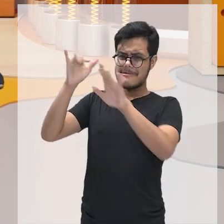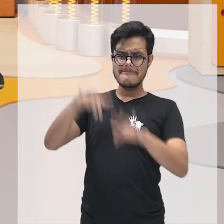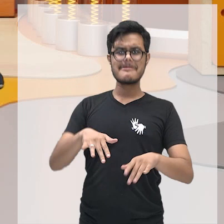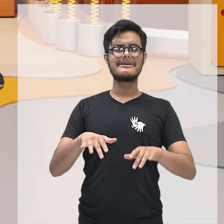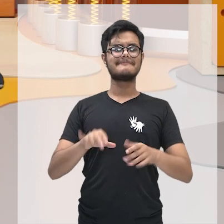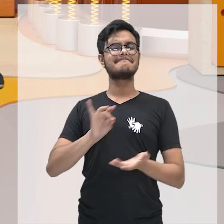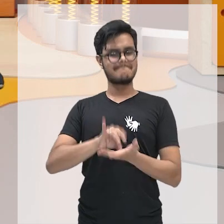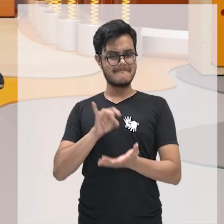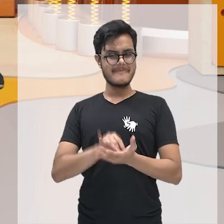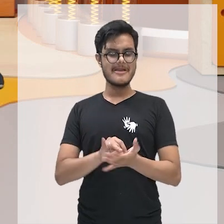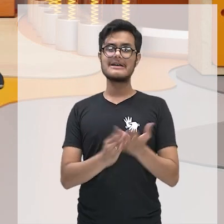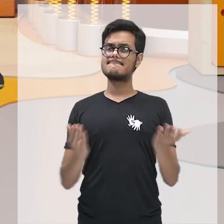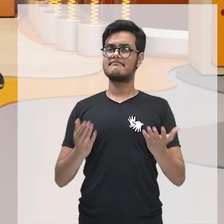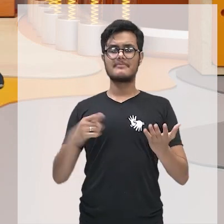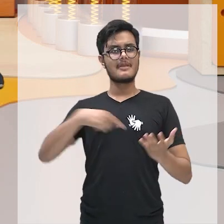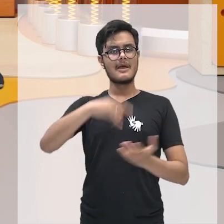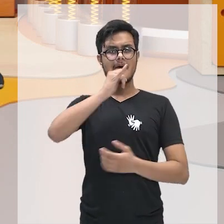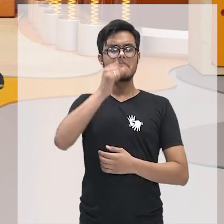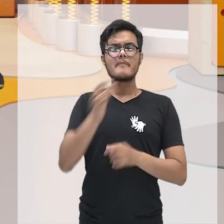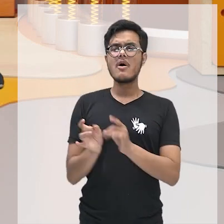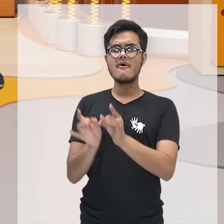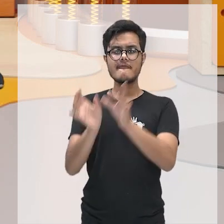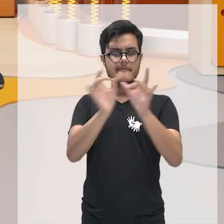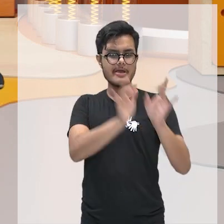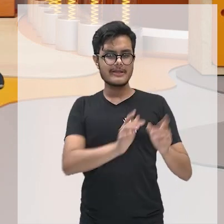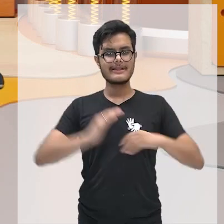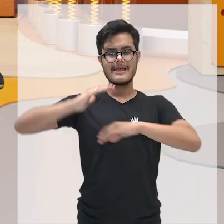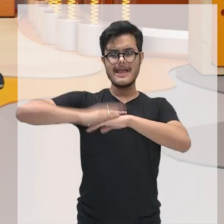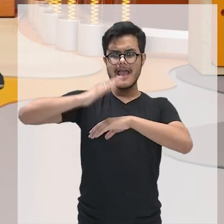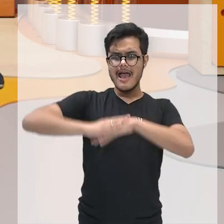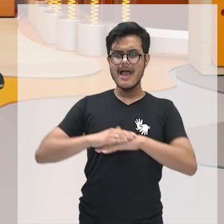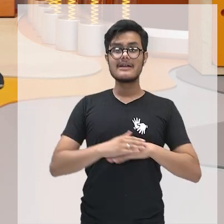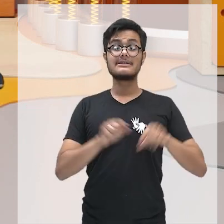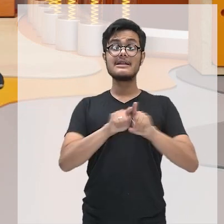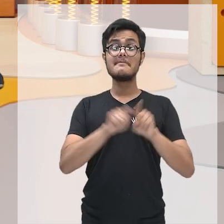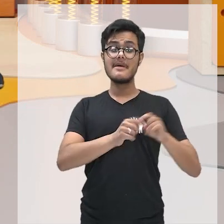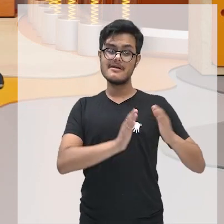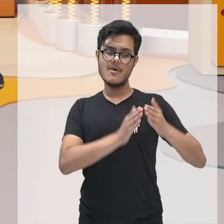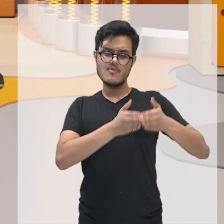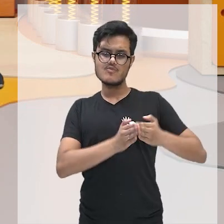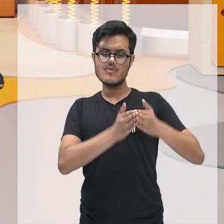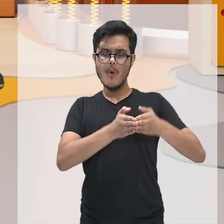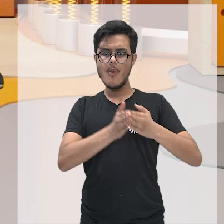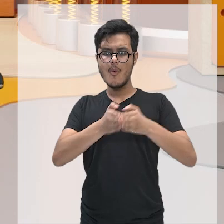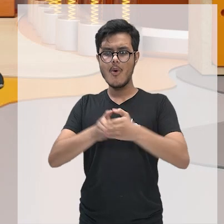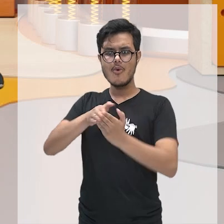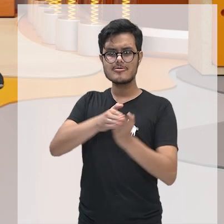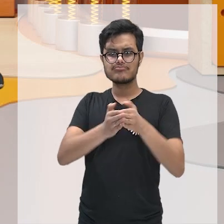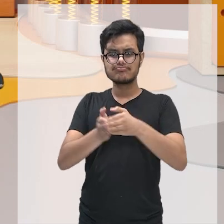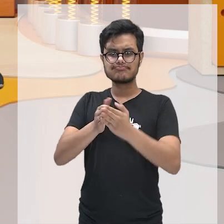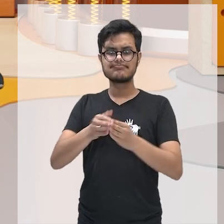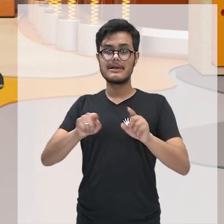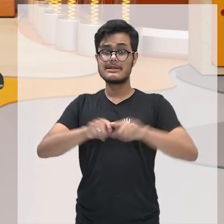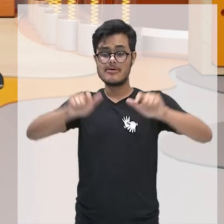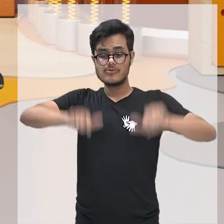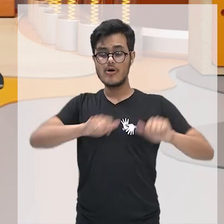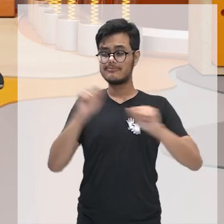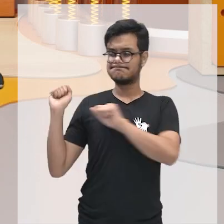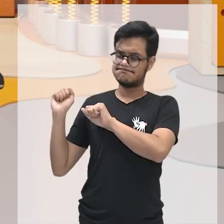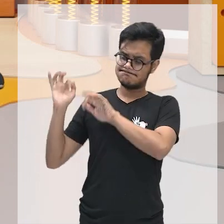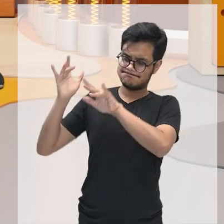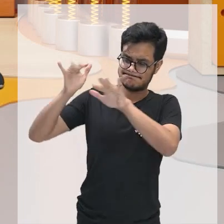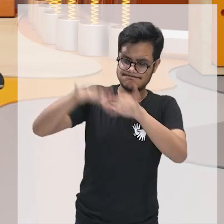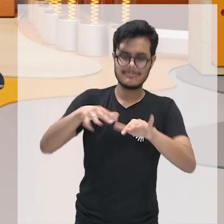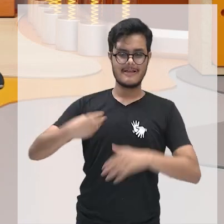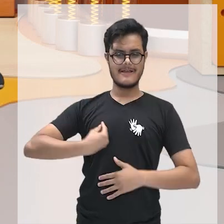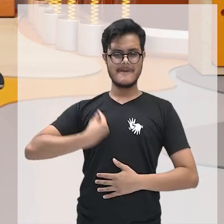conhecidos por suas atividades comerciais e marítimas estabeleceram-se na região e vão também de